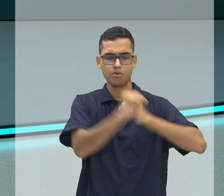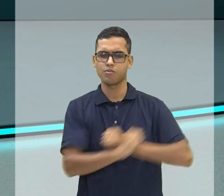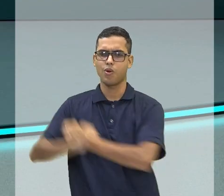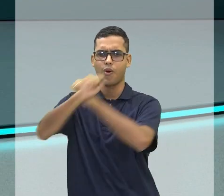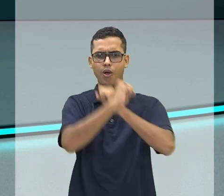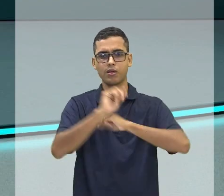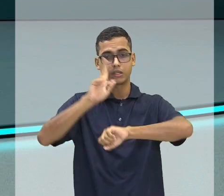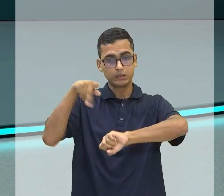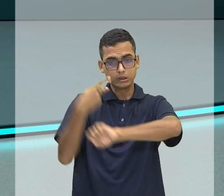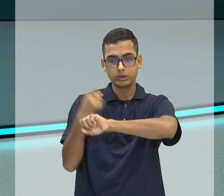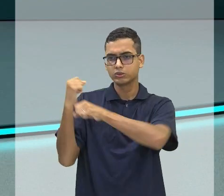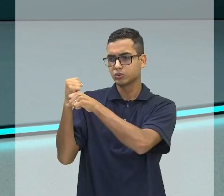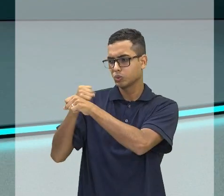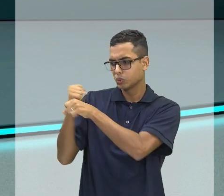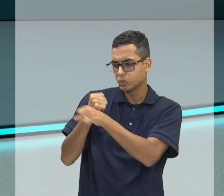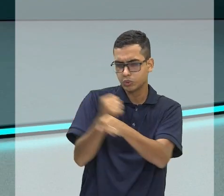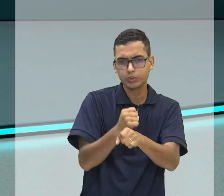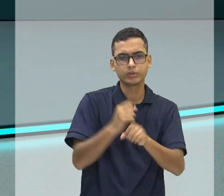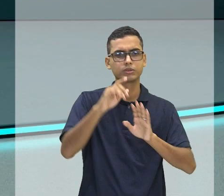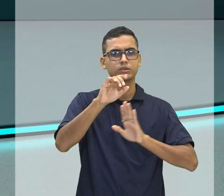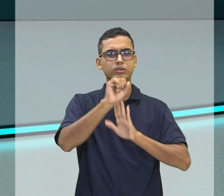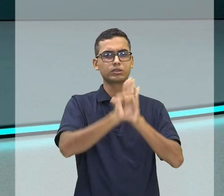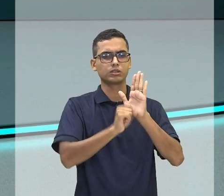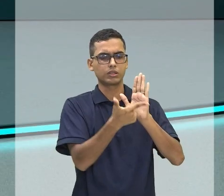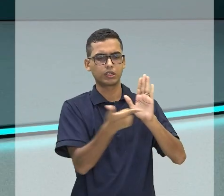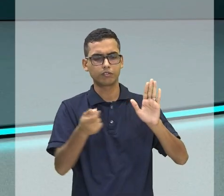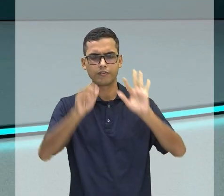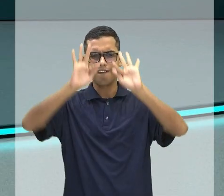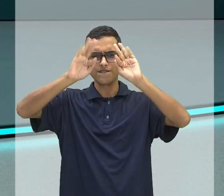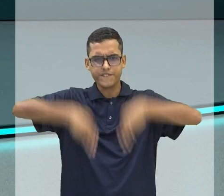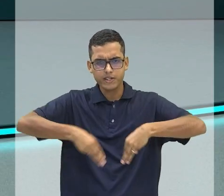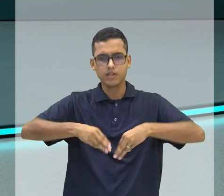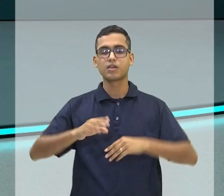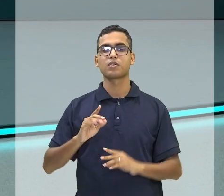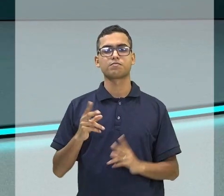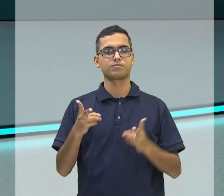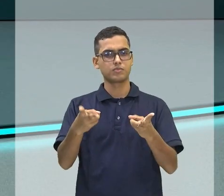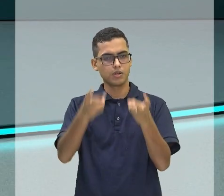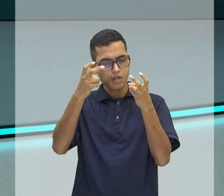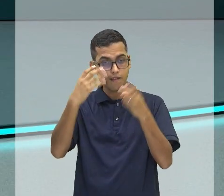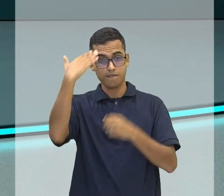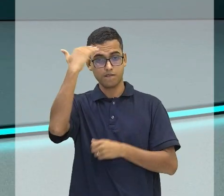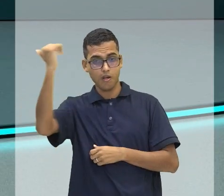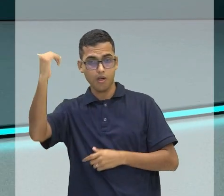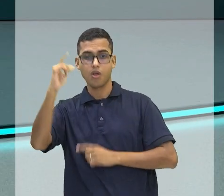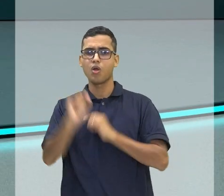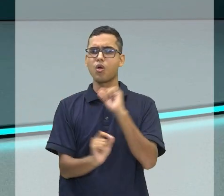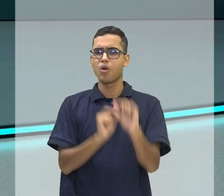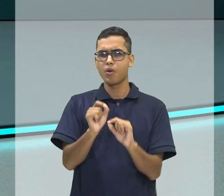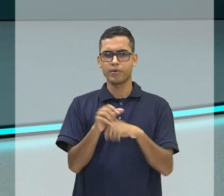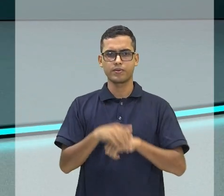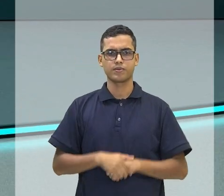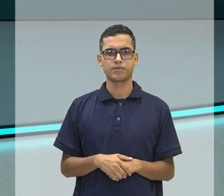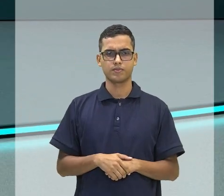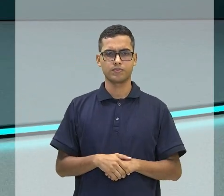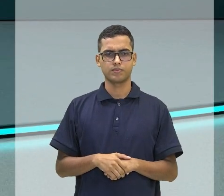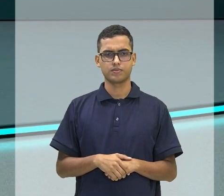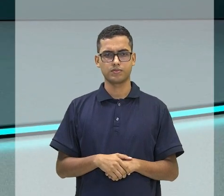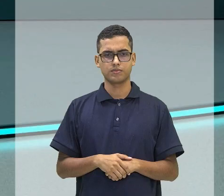o passar do tempo, lá no final do século XX, ele passou a ser mais conhecido através do seu